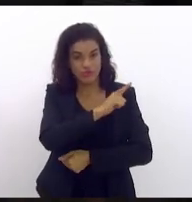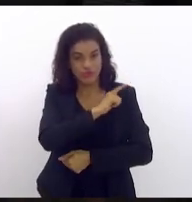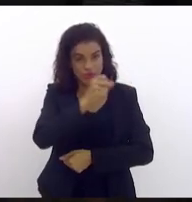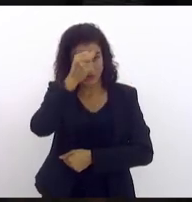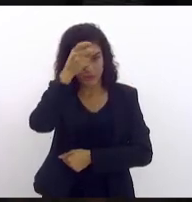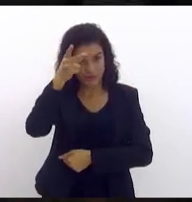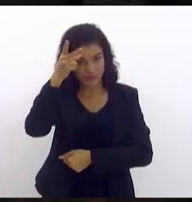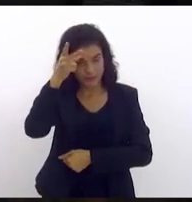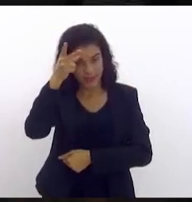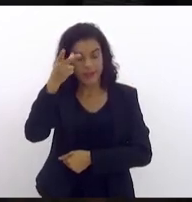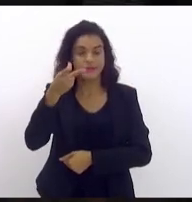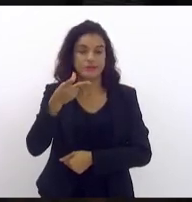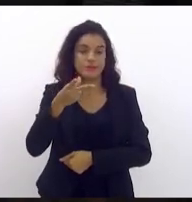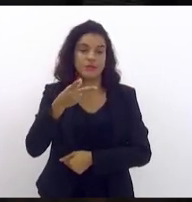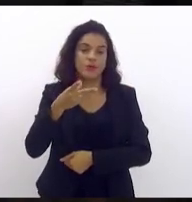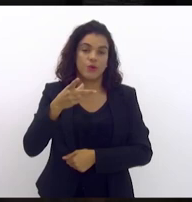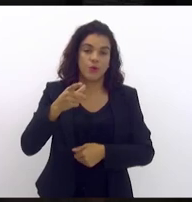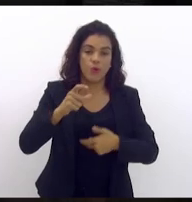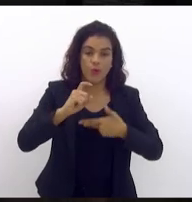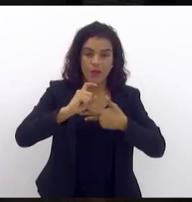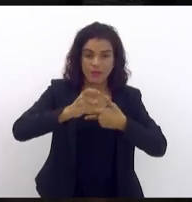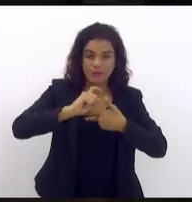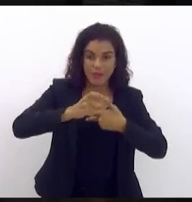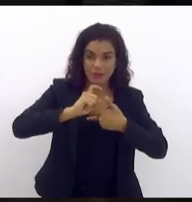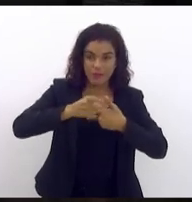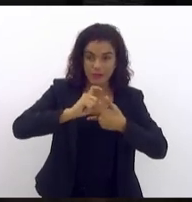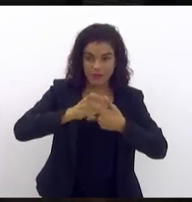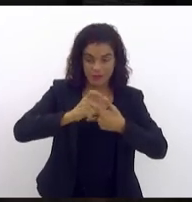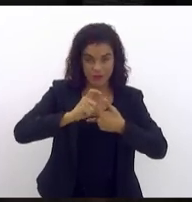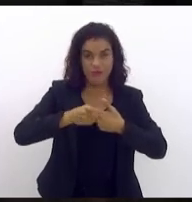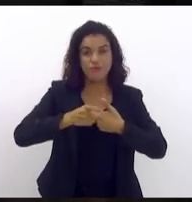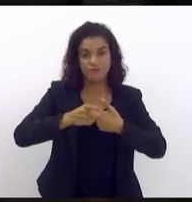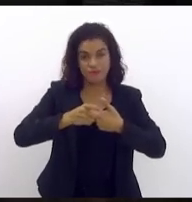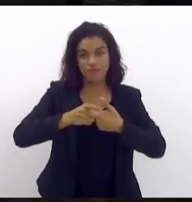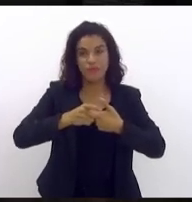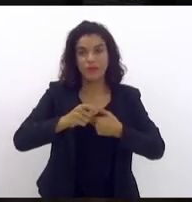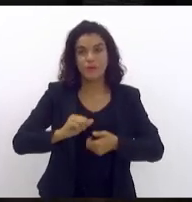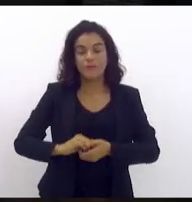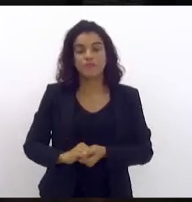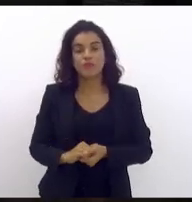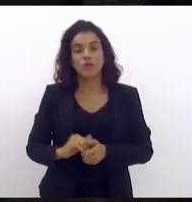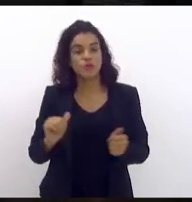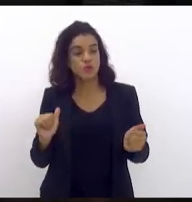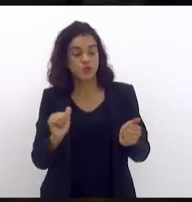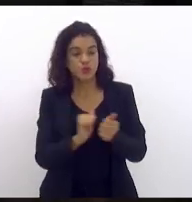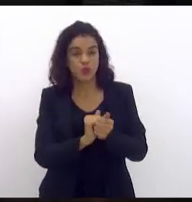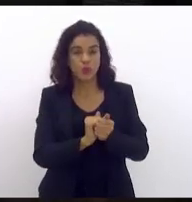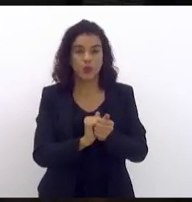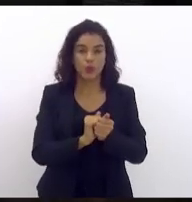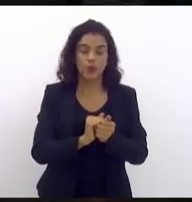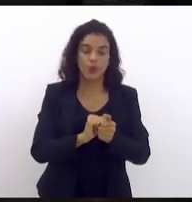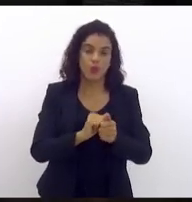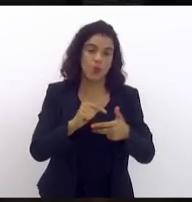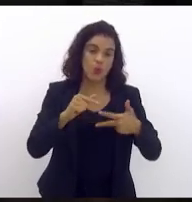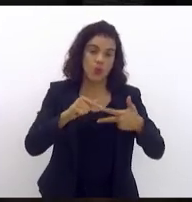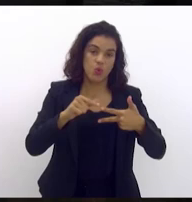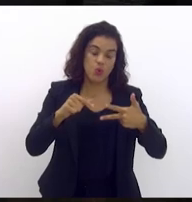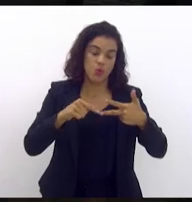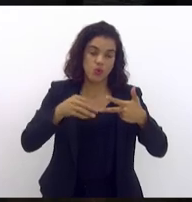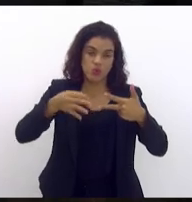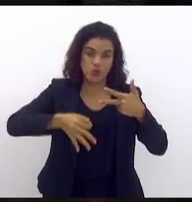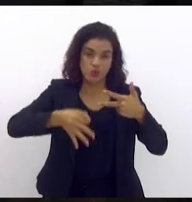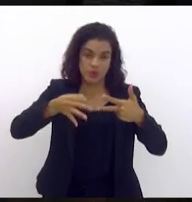municipais com o poder executivo aqui representado pelo secretário esquerdo junto com o poder judiciário que tem